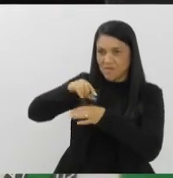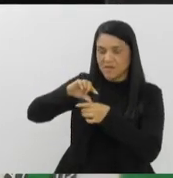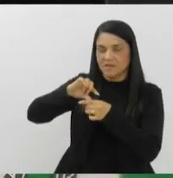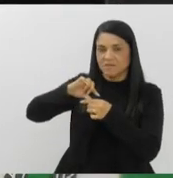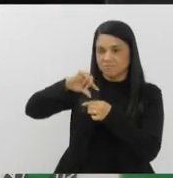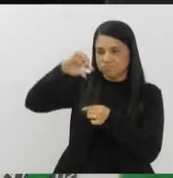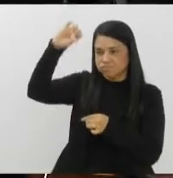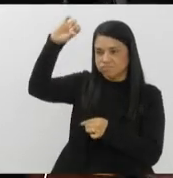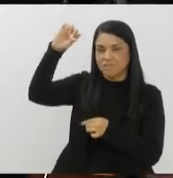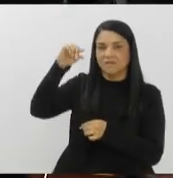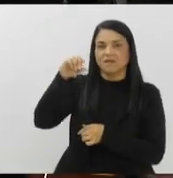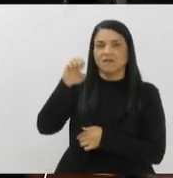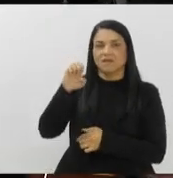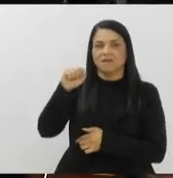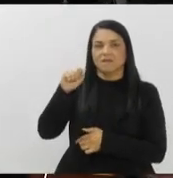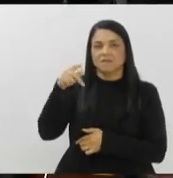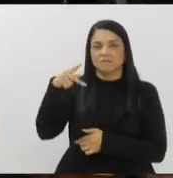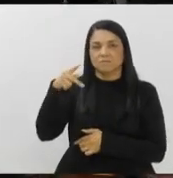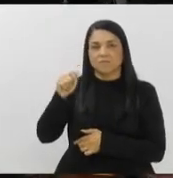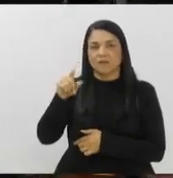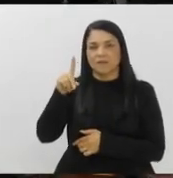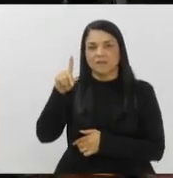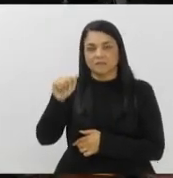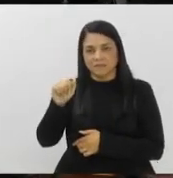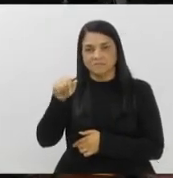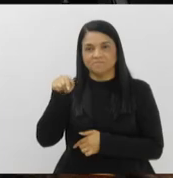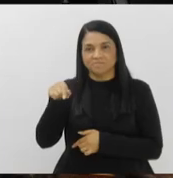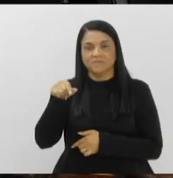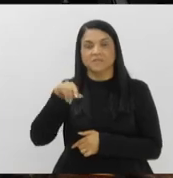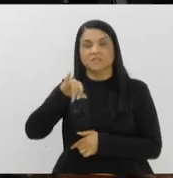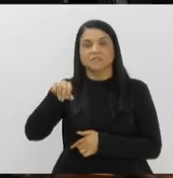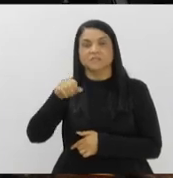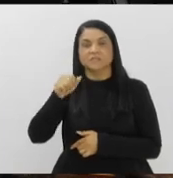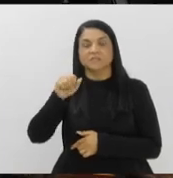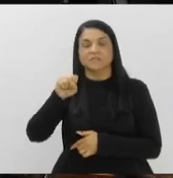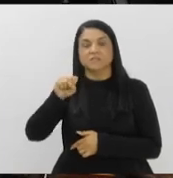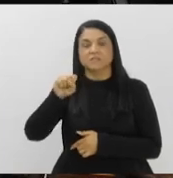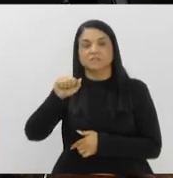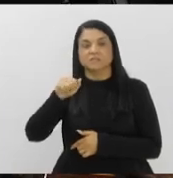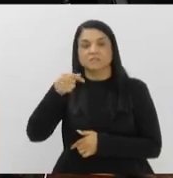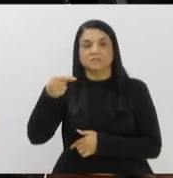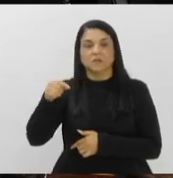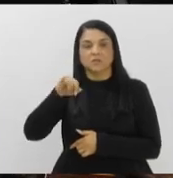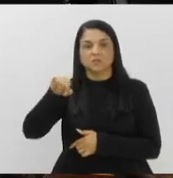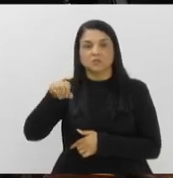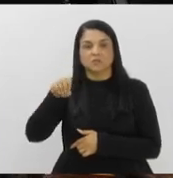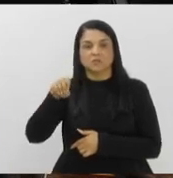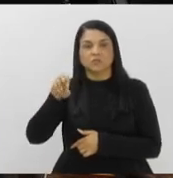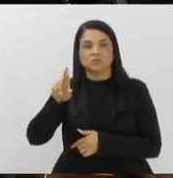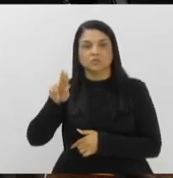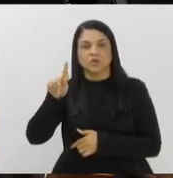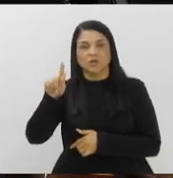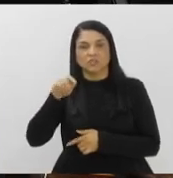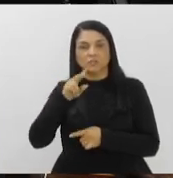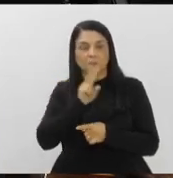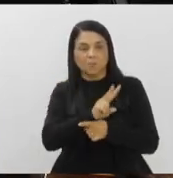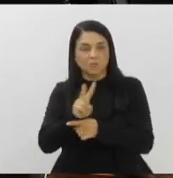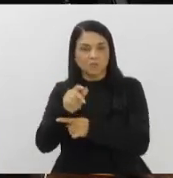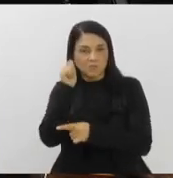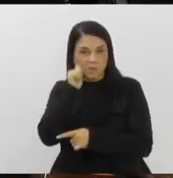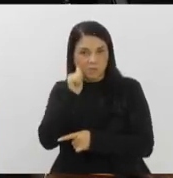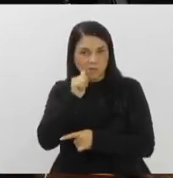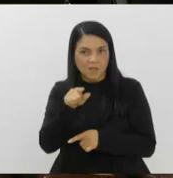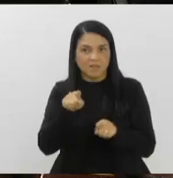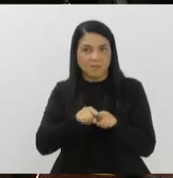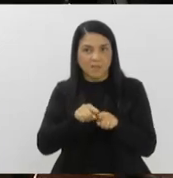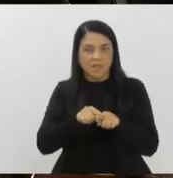tão bonita, né? Protegendo as nossas mulheres também das lutas. A gente vê aqui uma rede de pesca, porque a gente está falando